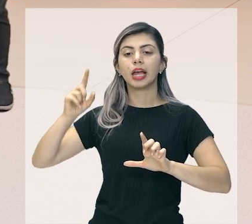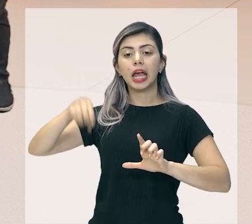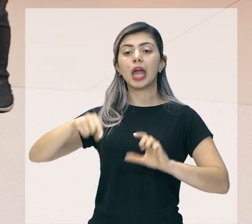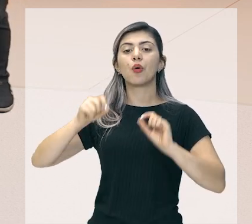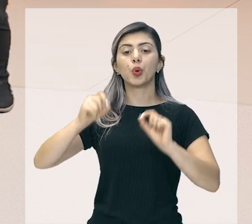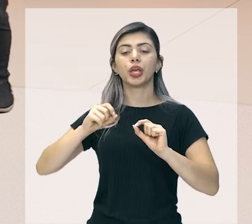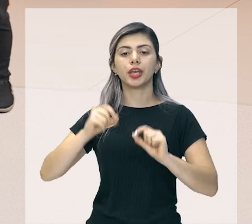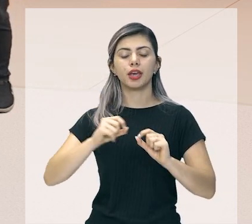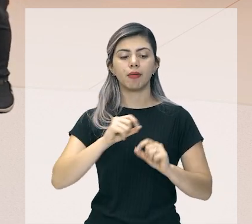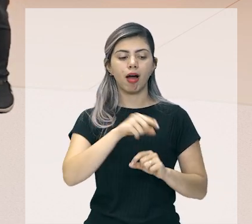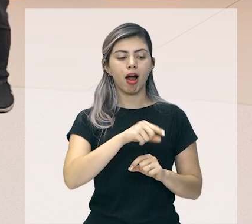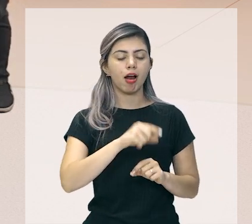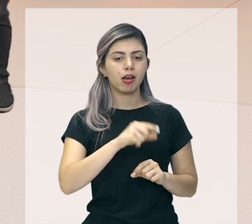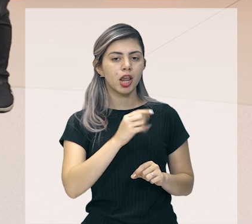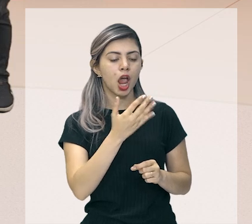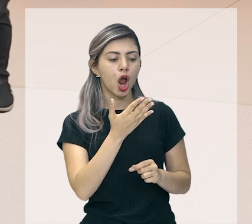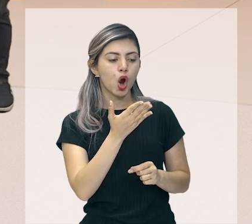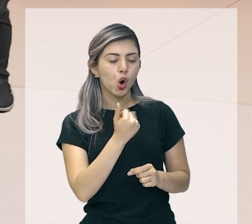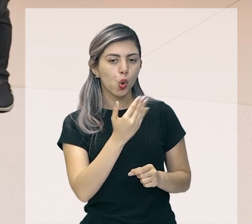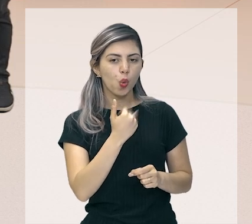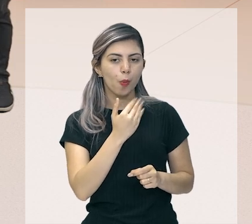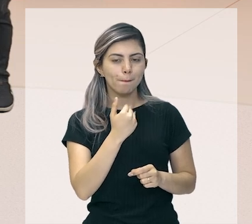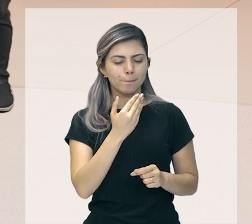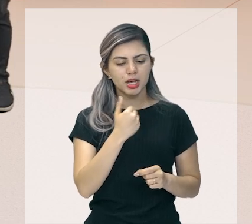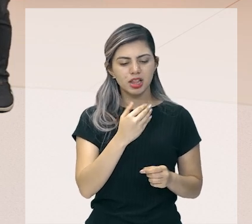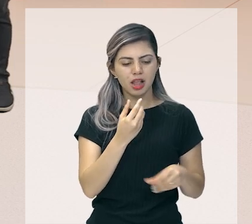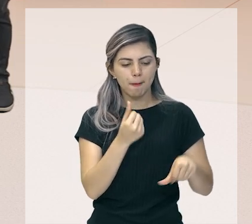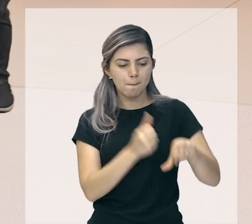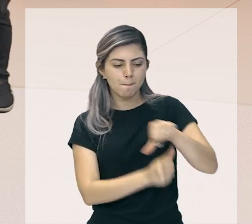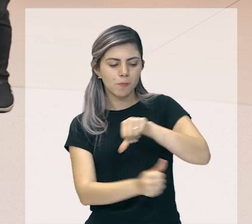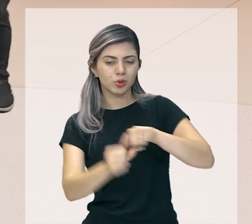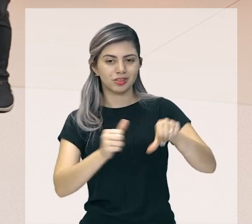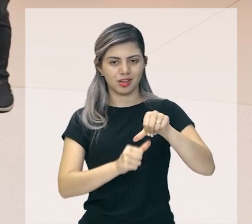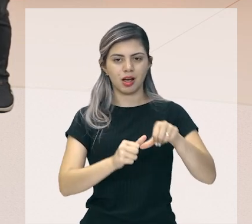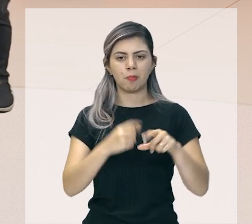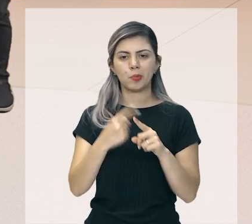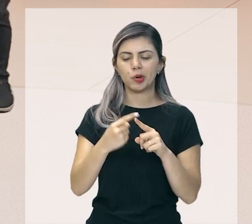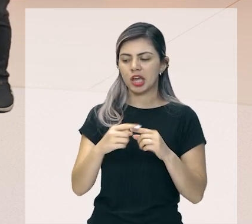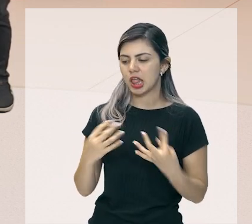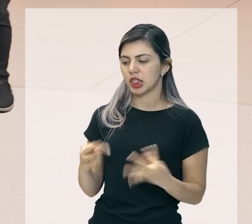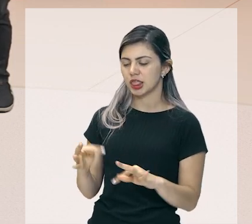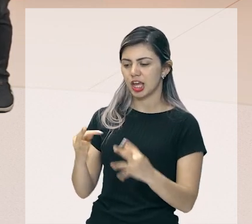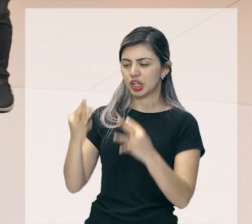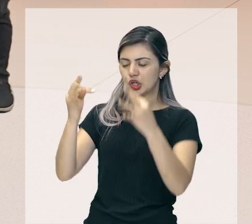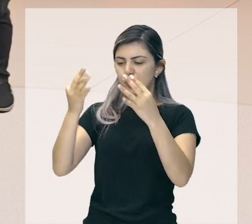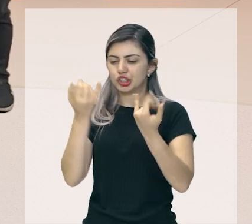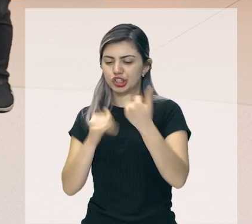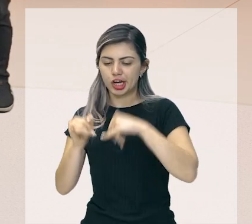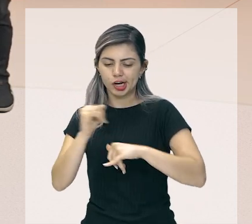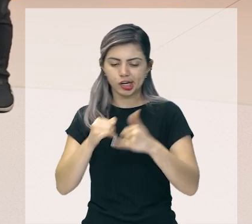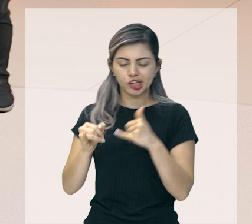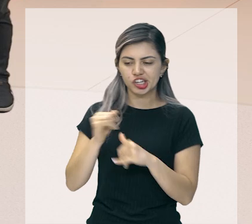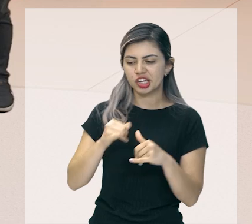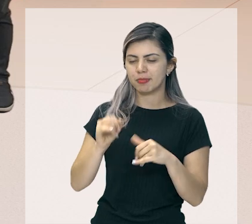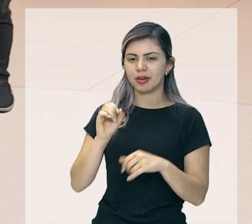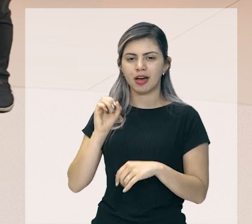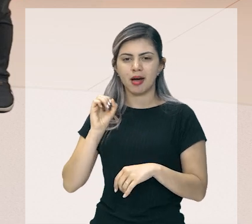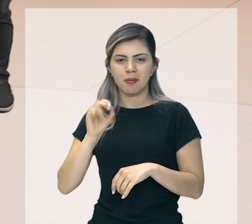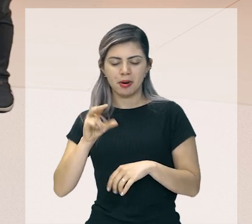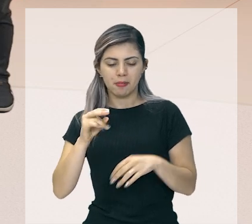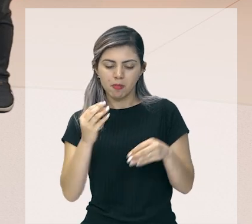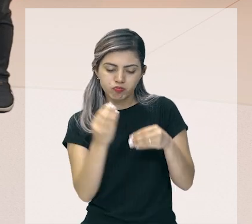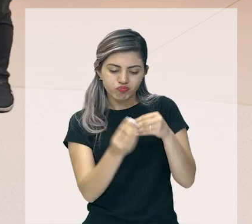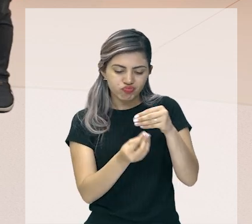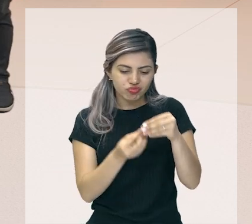novo padrão de alimentos in natura. Os produtos, como eles têm muita tecnologia, muita química envolvida, muito agrotóxico, isso